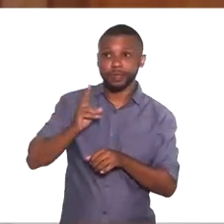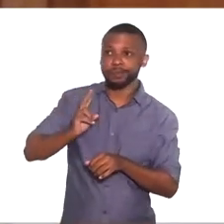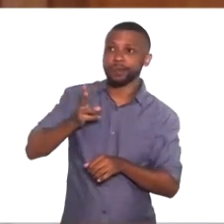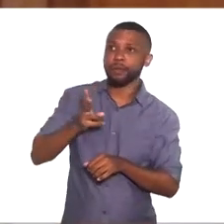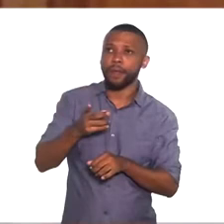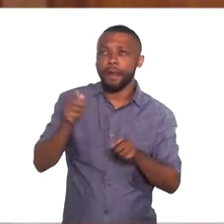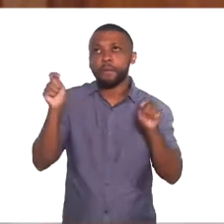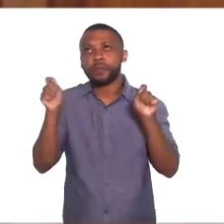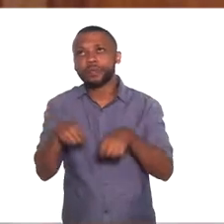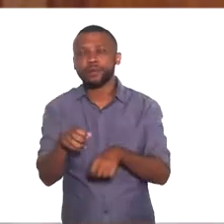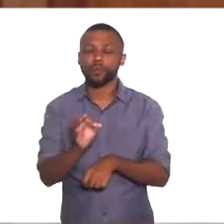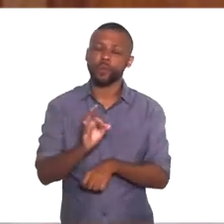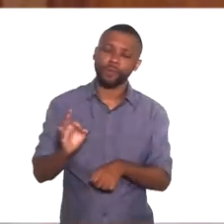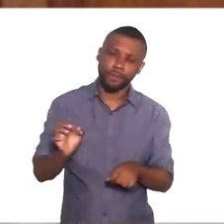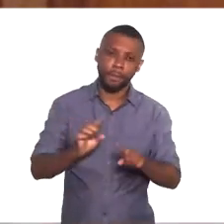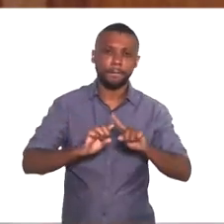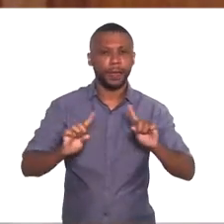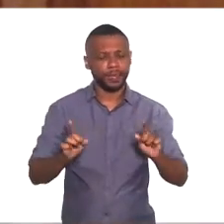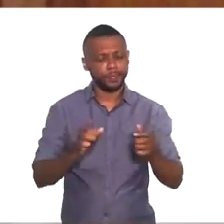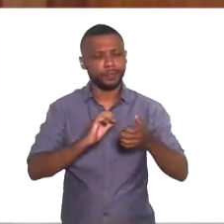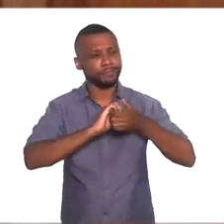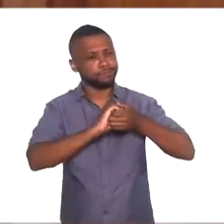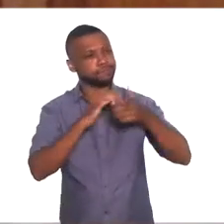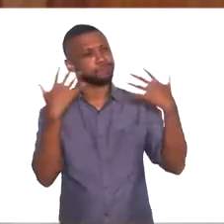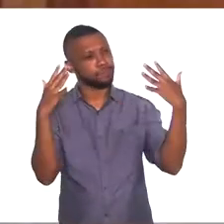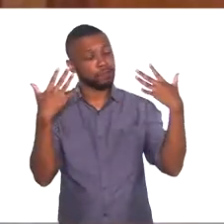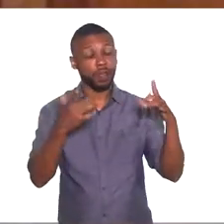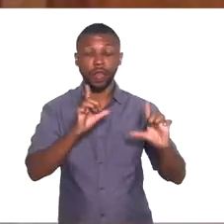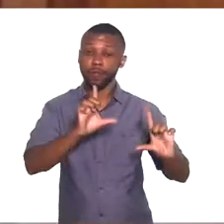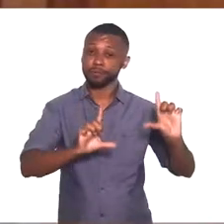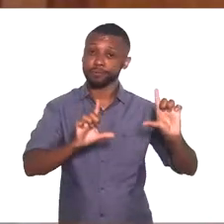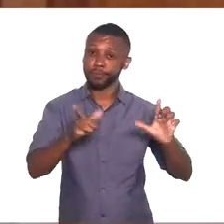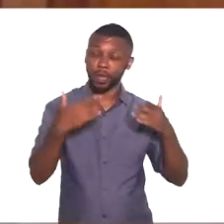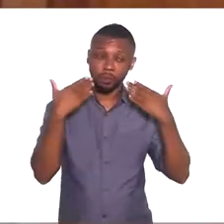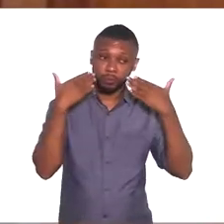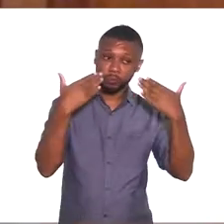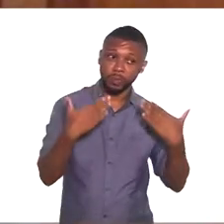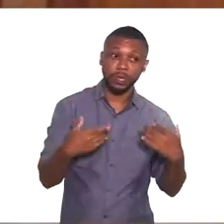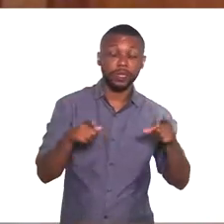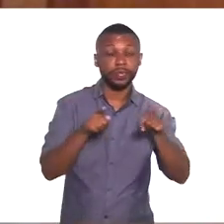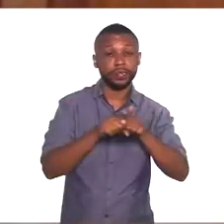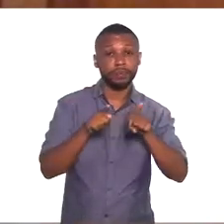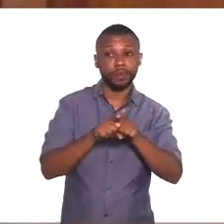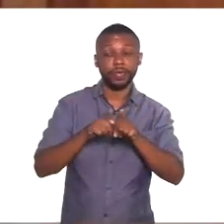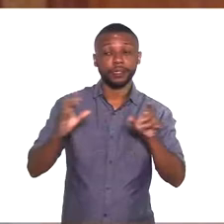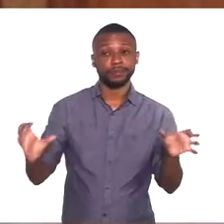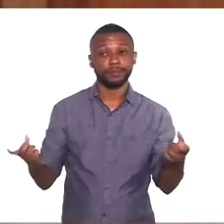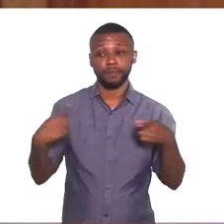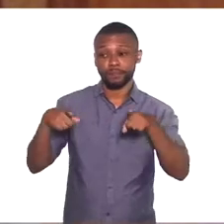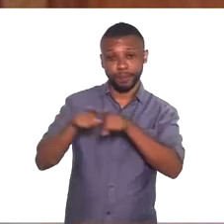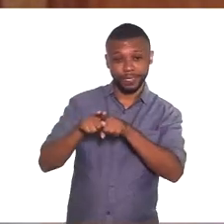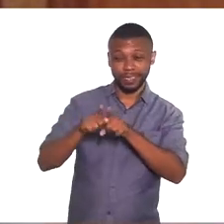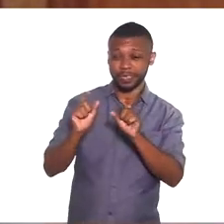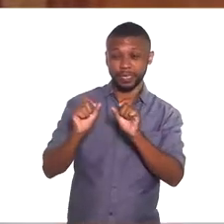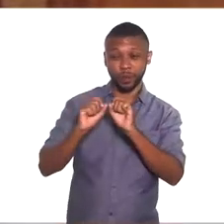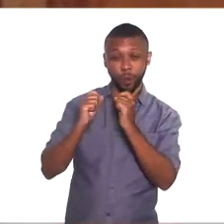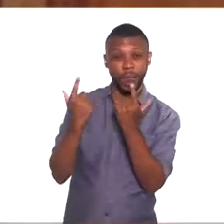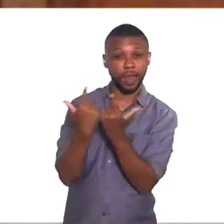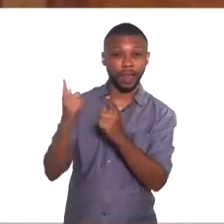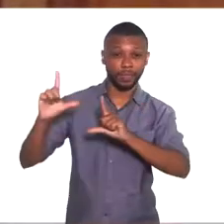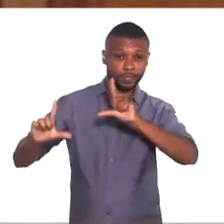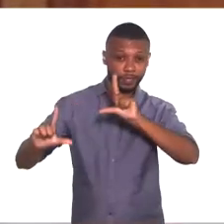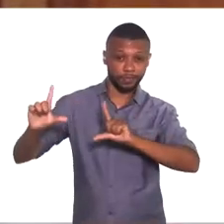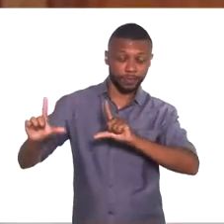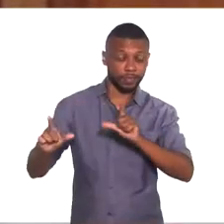mas está de parabéns né por essa iniciativa da religião e agora tá bem pela TV alerj também podemos